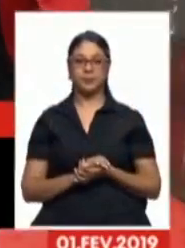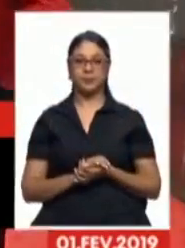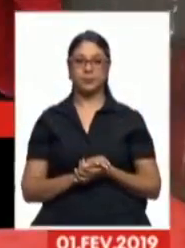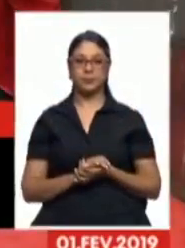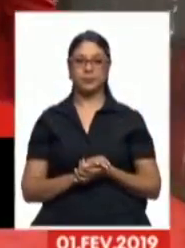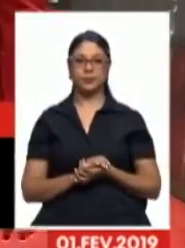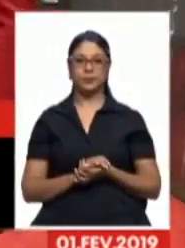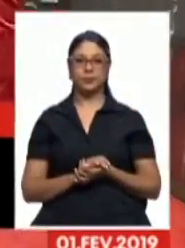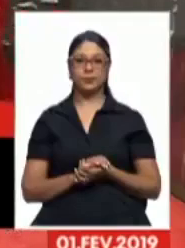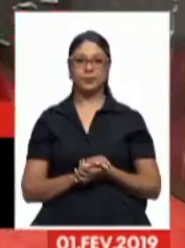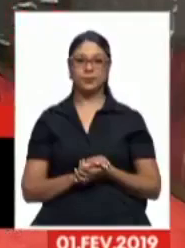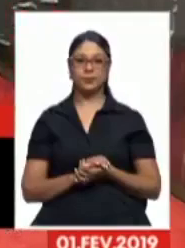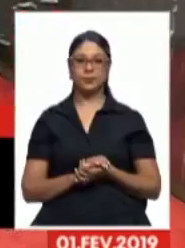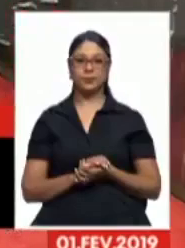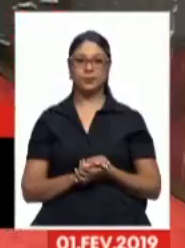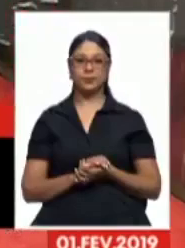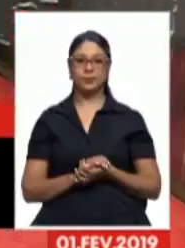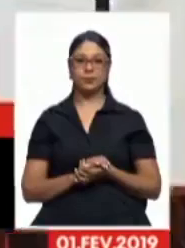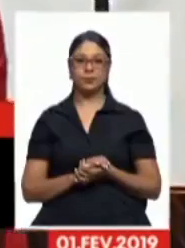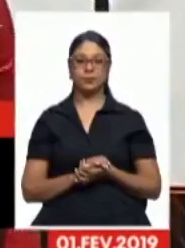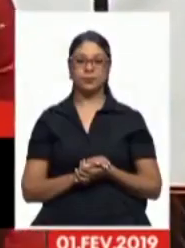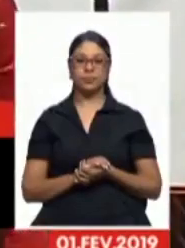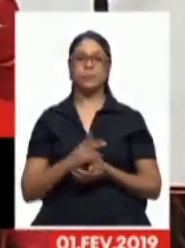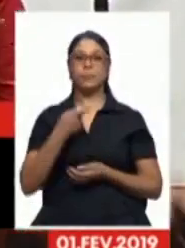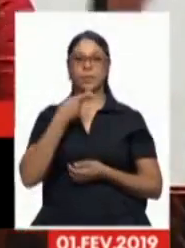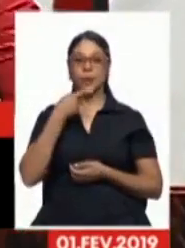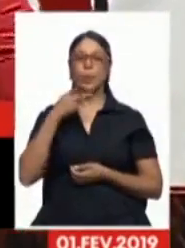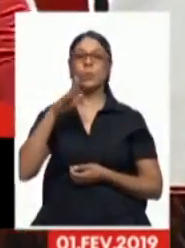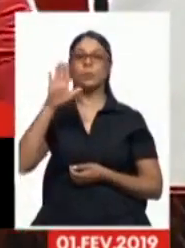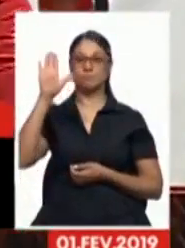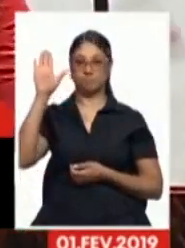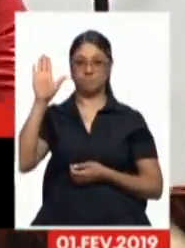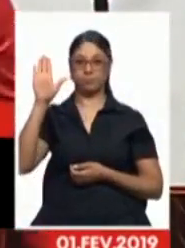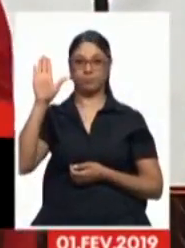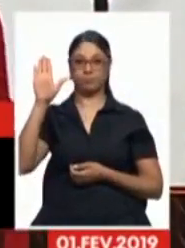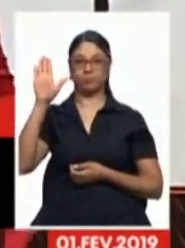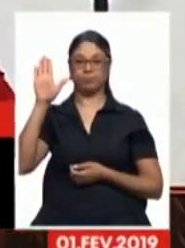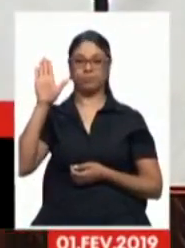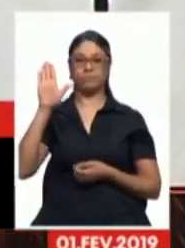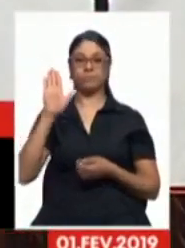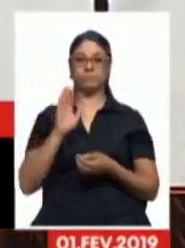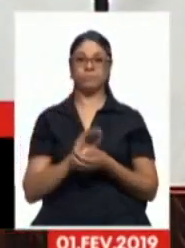Vai, assassina! Assim o prometo.